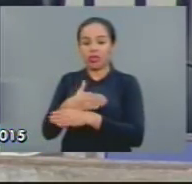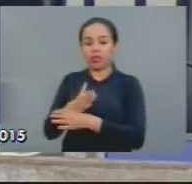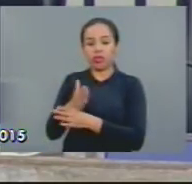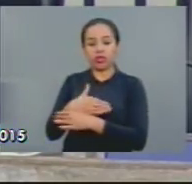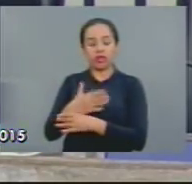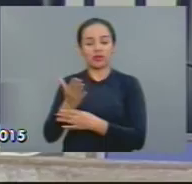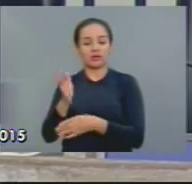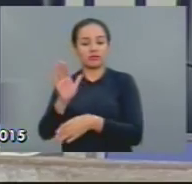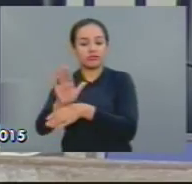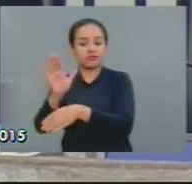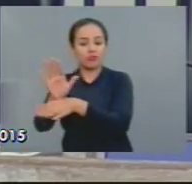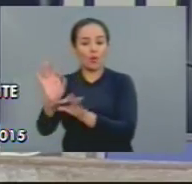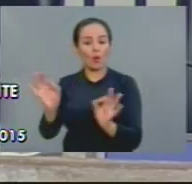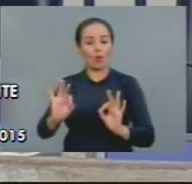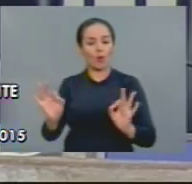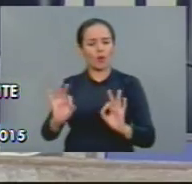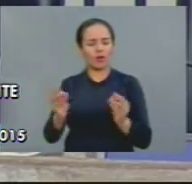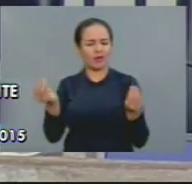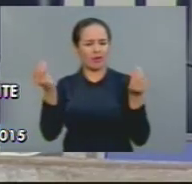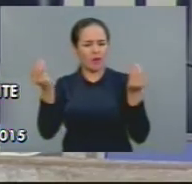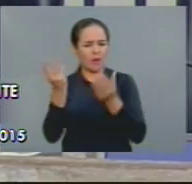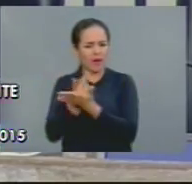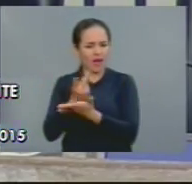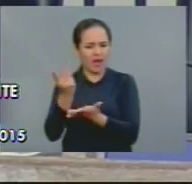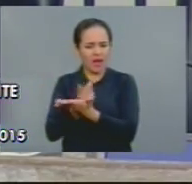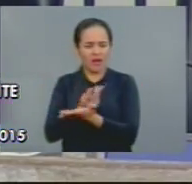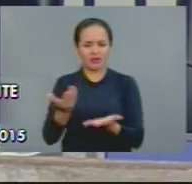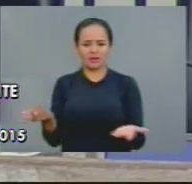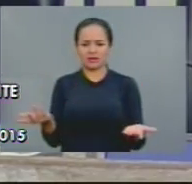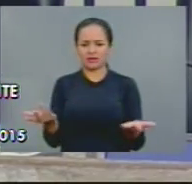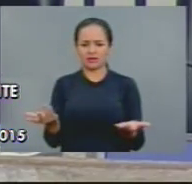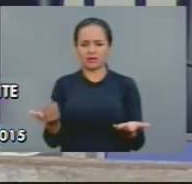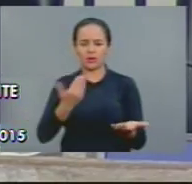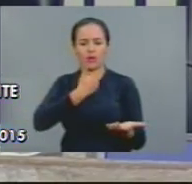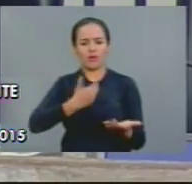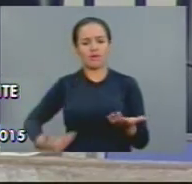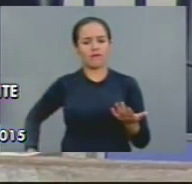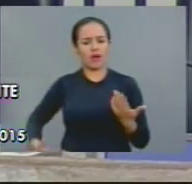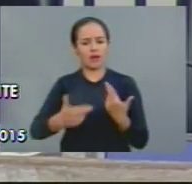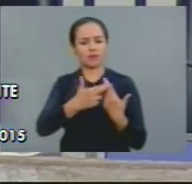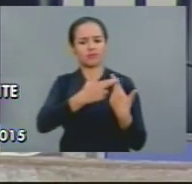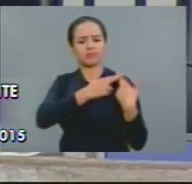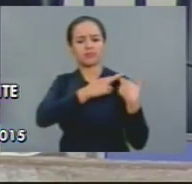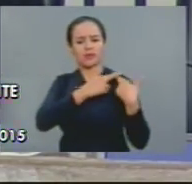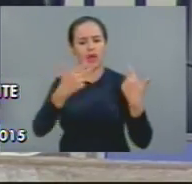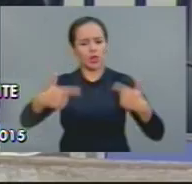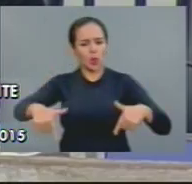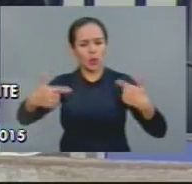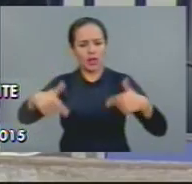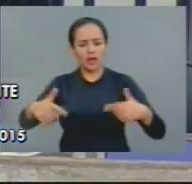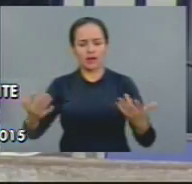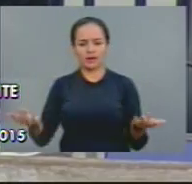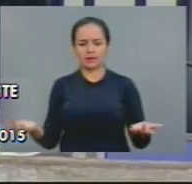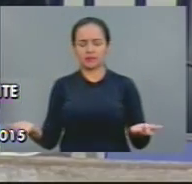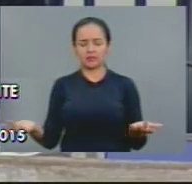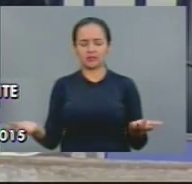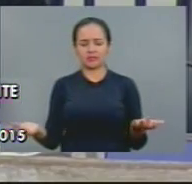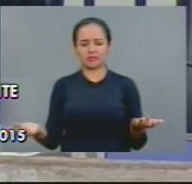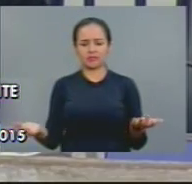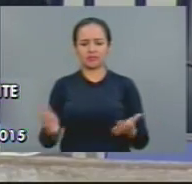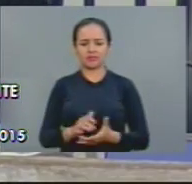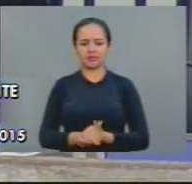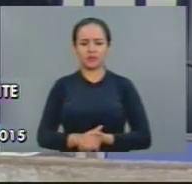essa questão é desumana, é irresponsável. É irresponsável, porque